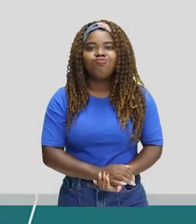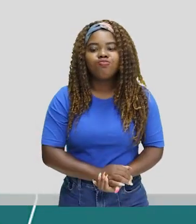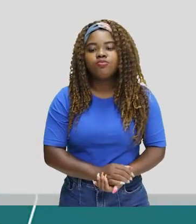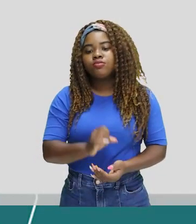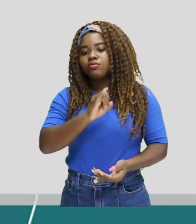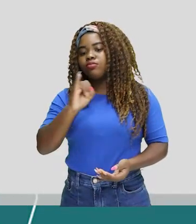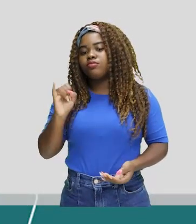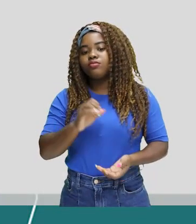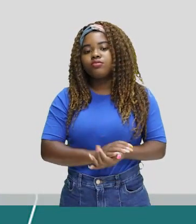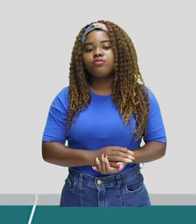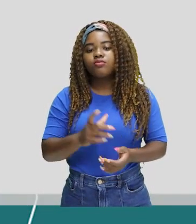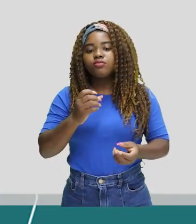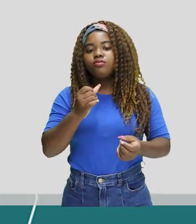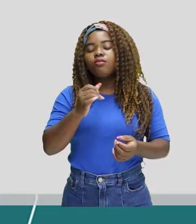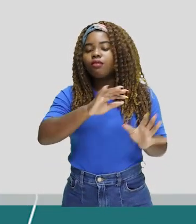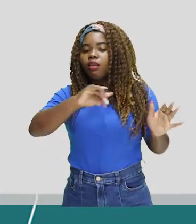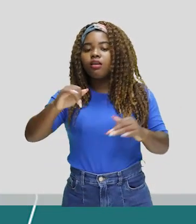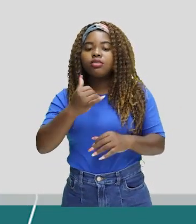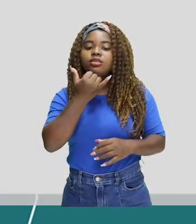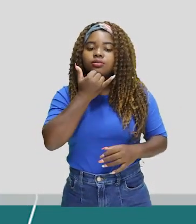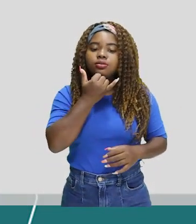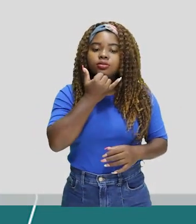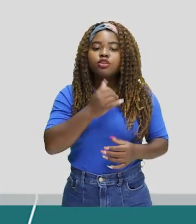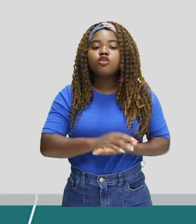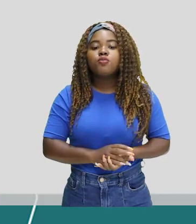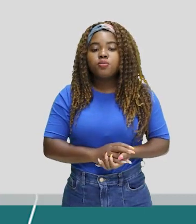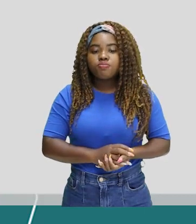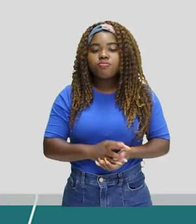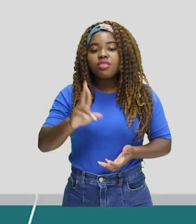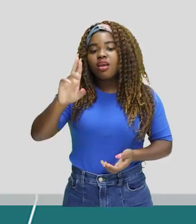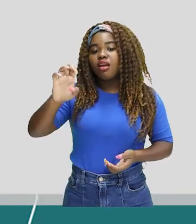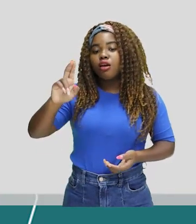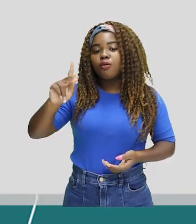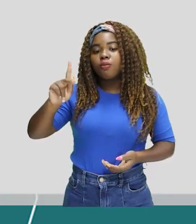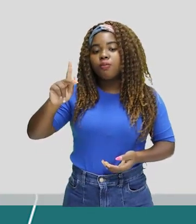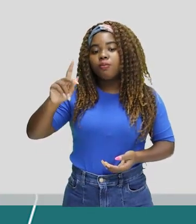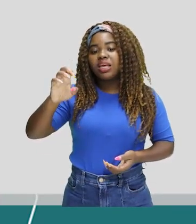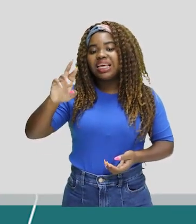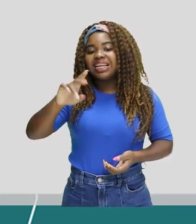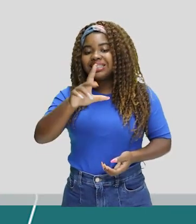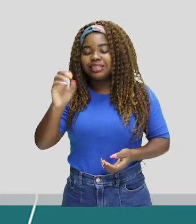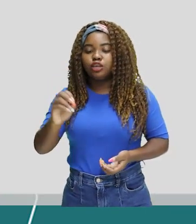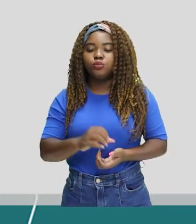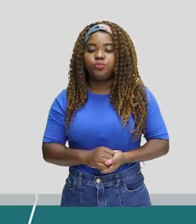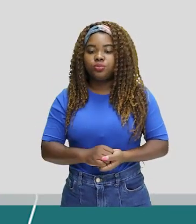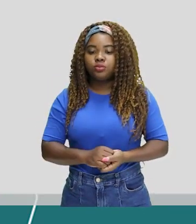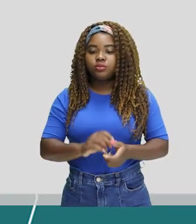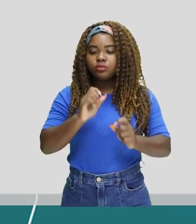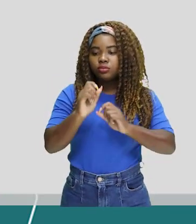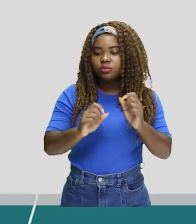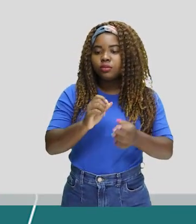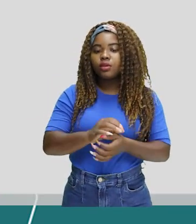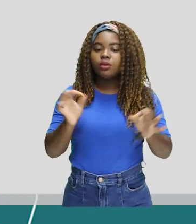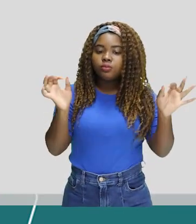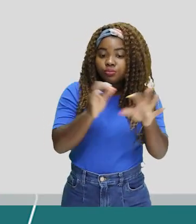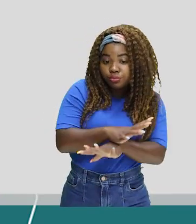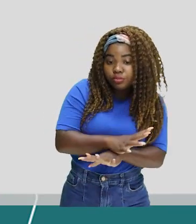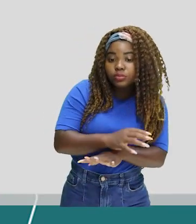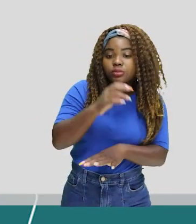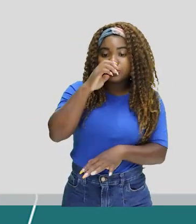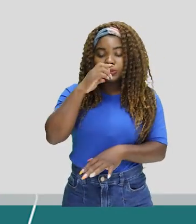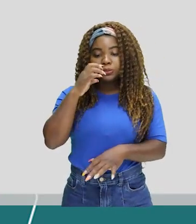de recuperação. Essa fase refere-se à finalização do arremesso. Nesse momento, o atleta